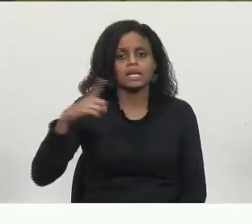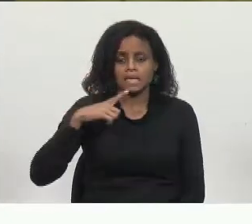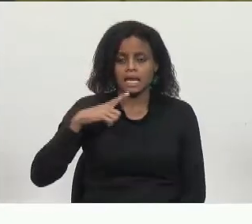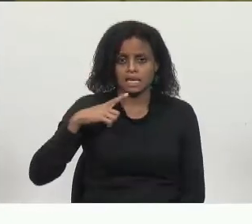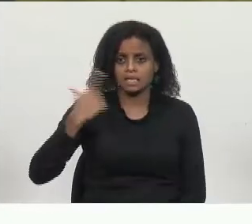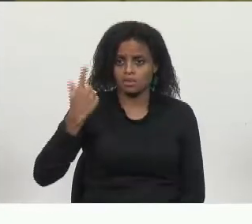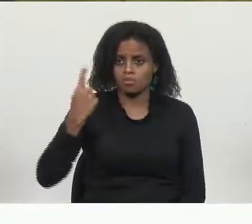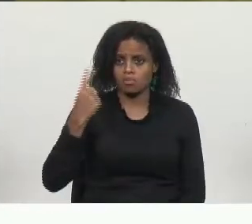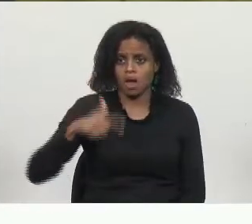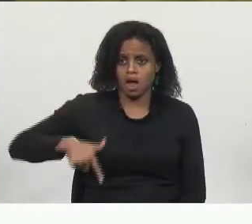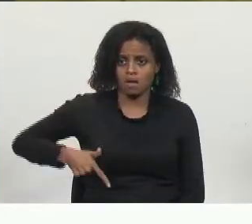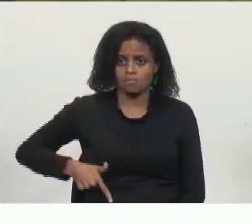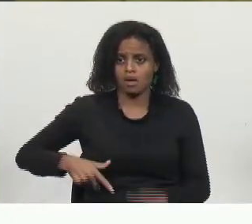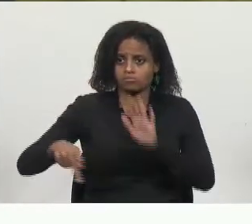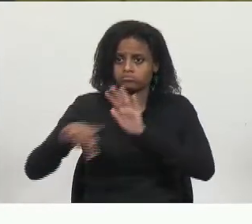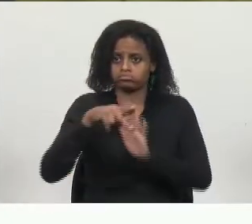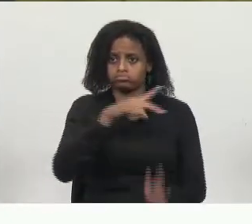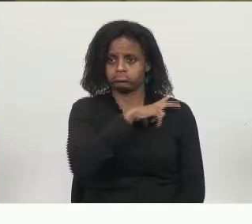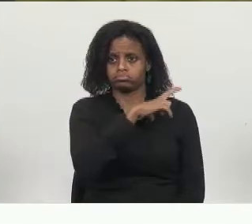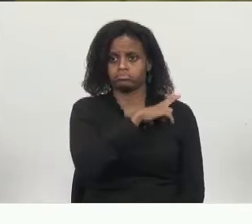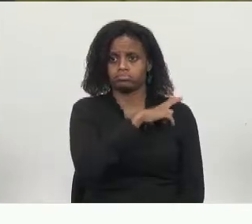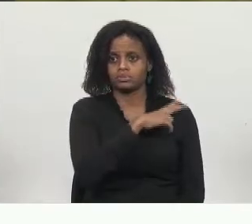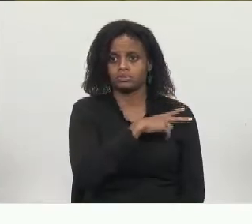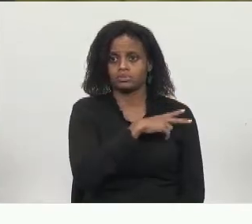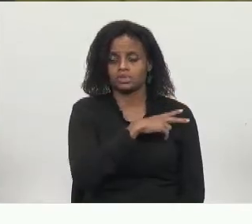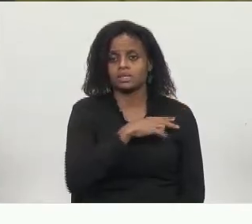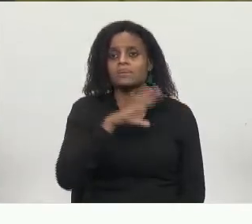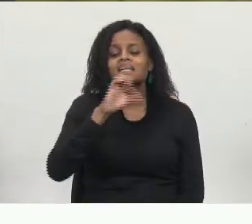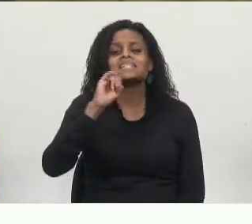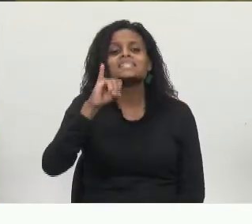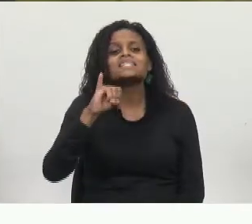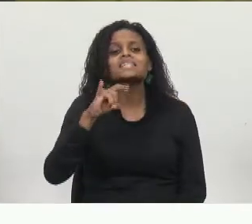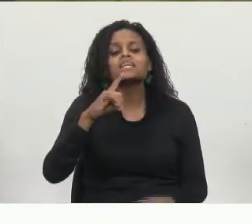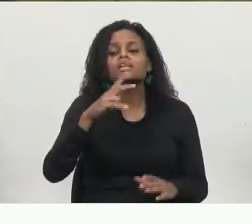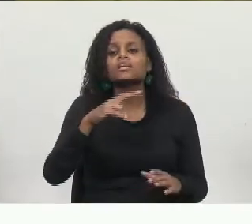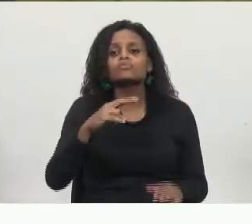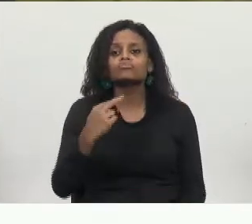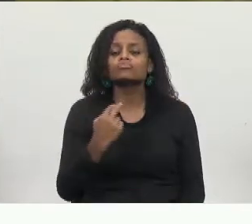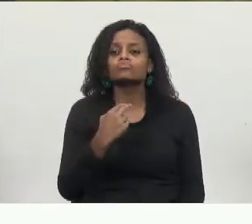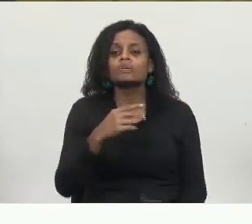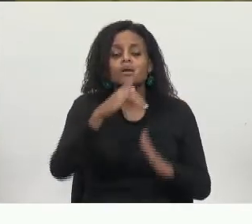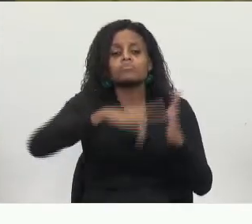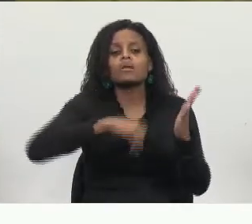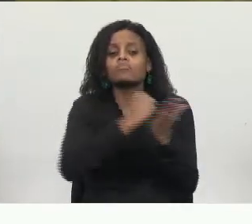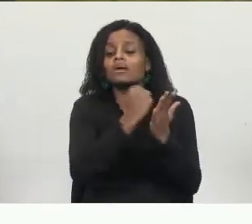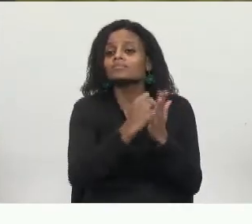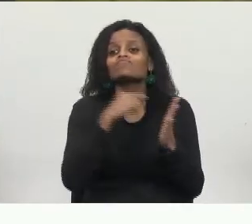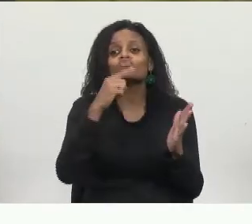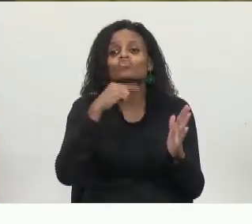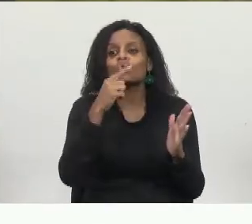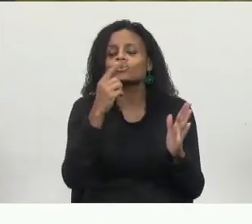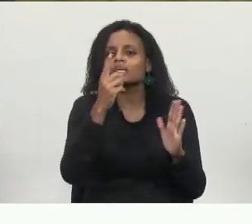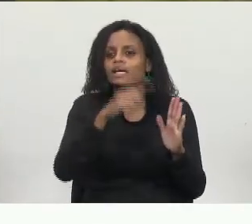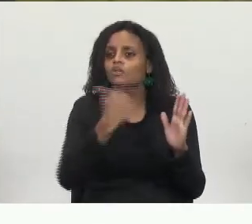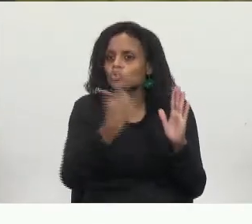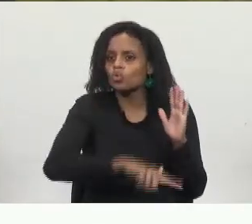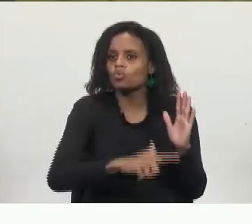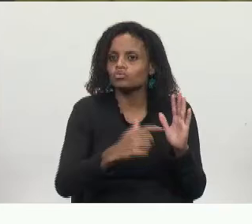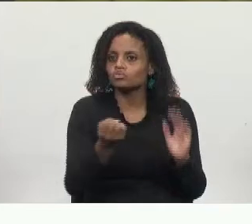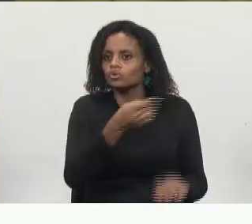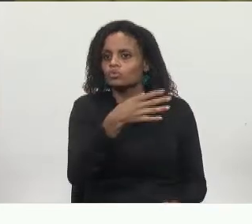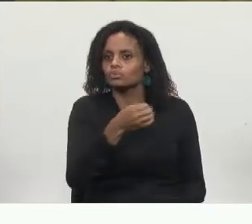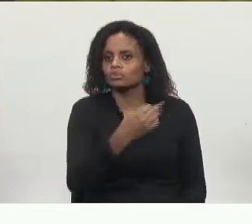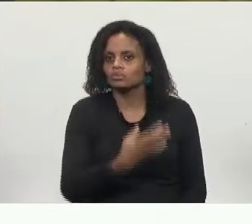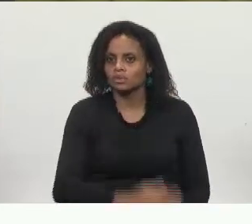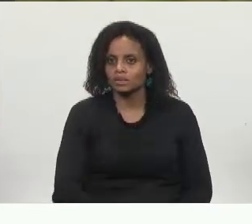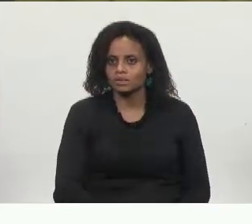particular, que eu sei, mas vamos supor que vença o porte dele e ele não consiga renovar, porque não depende só dele.